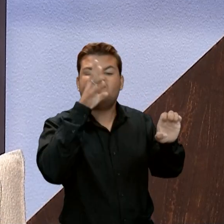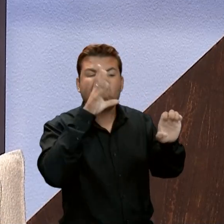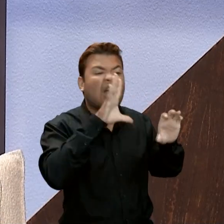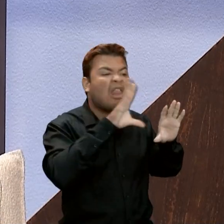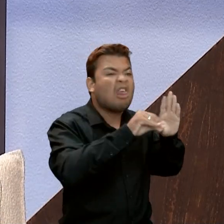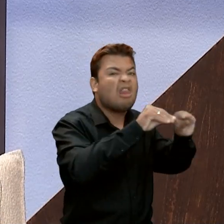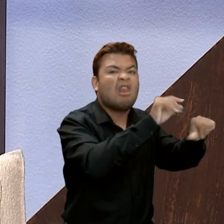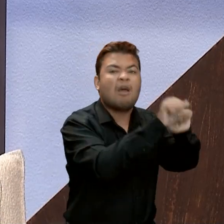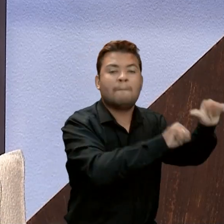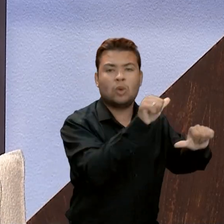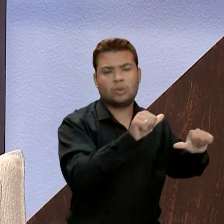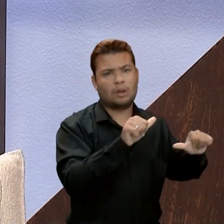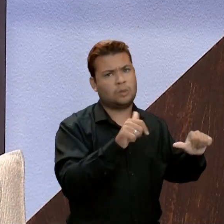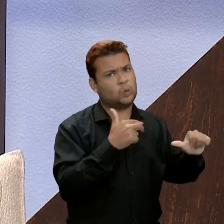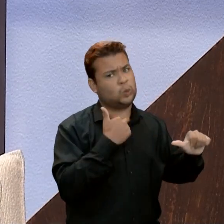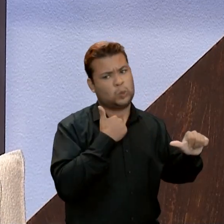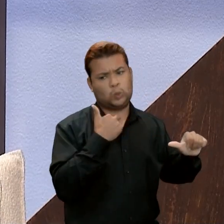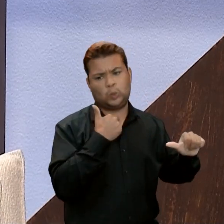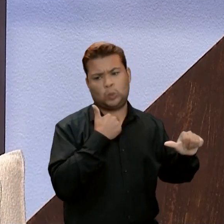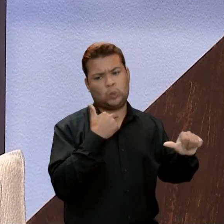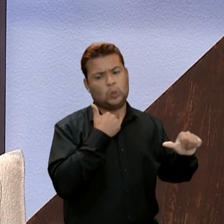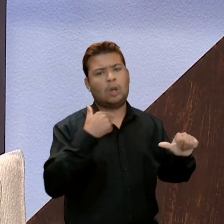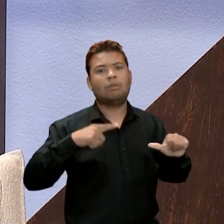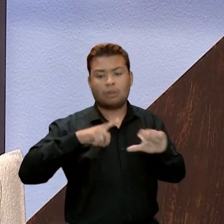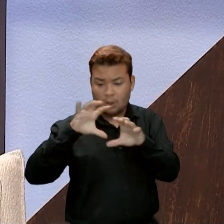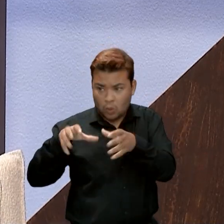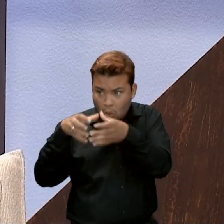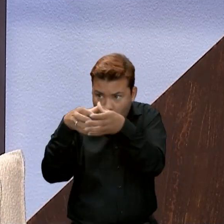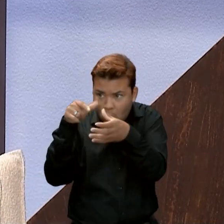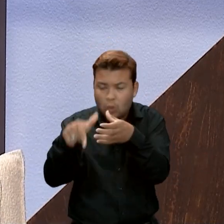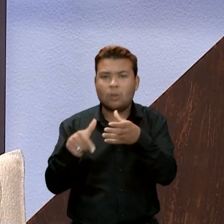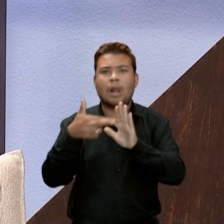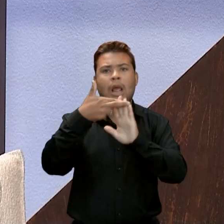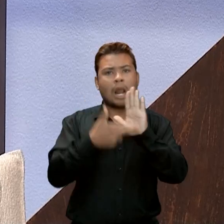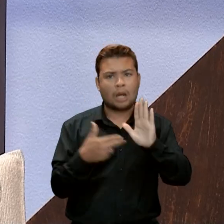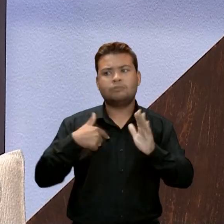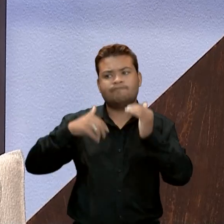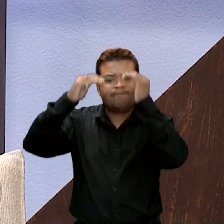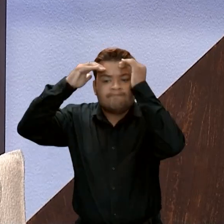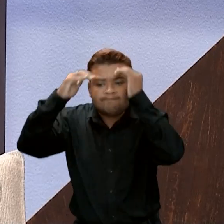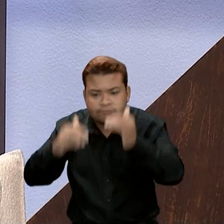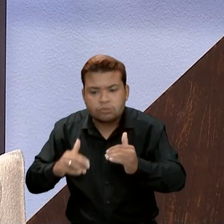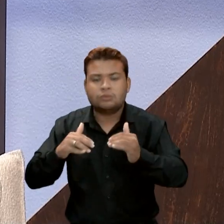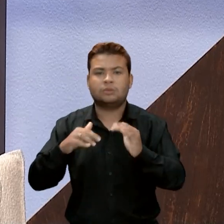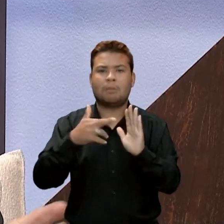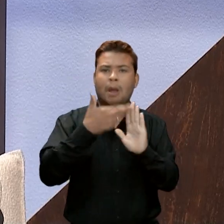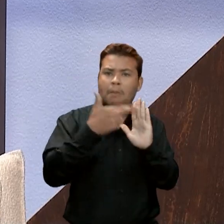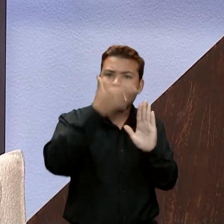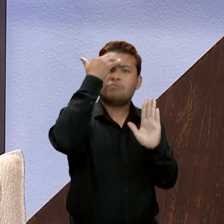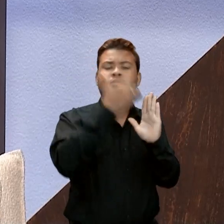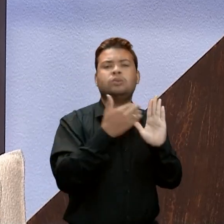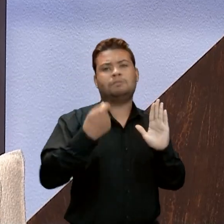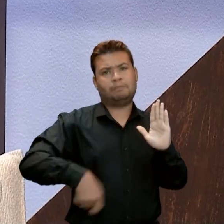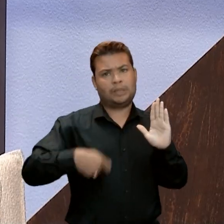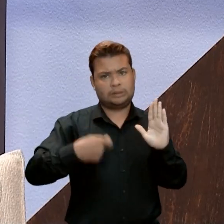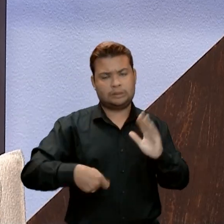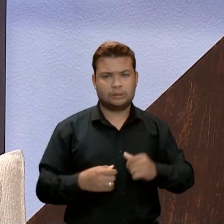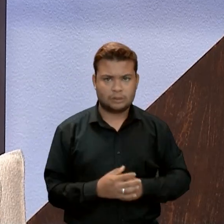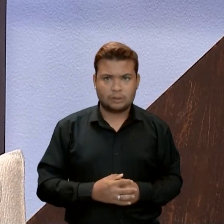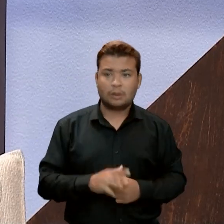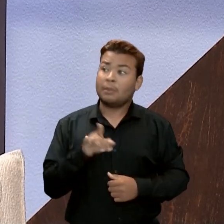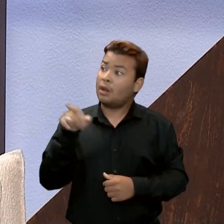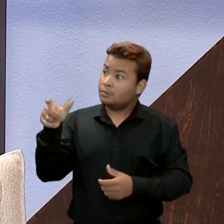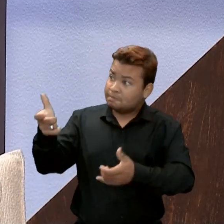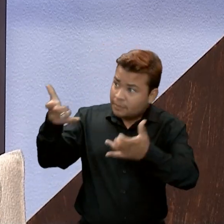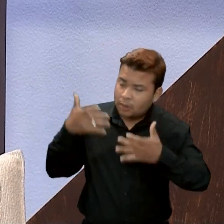tem uma gestão, uma organização, e a gente tem que obedecer os prazos e regulamentos. Mas eu acho muito importante isso que você